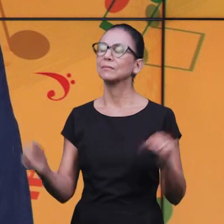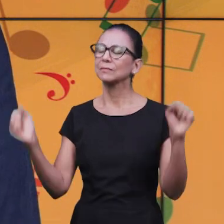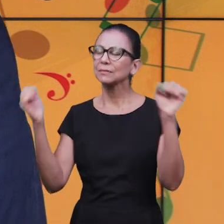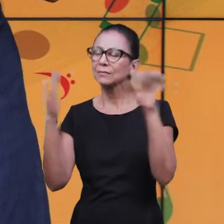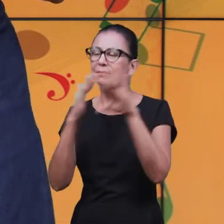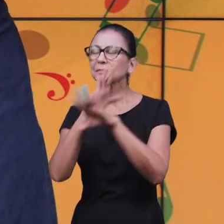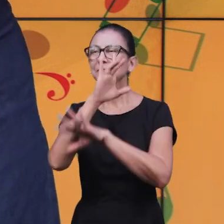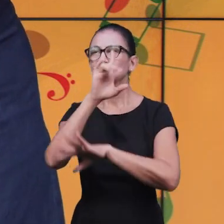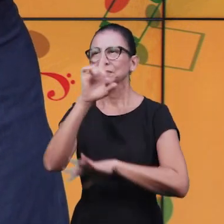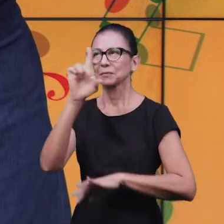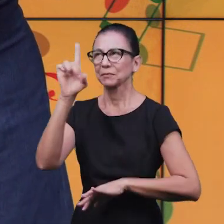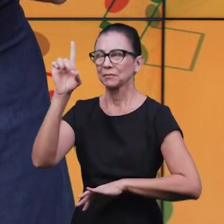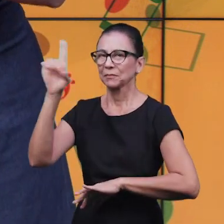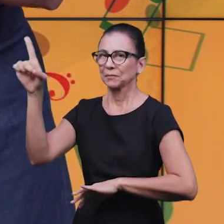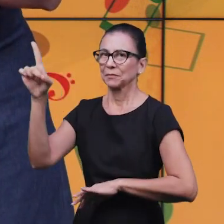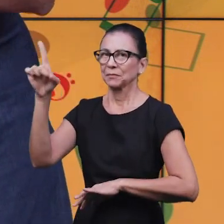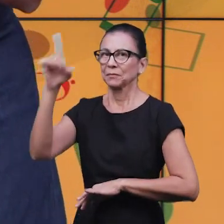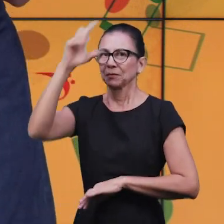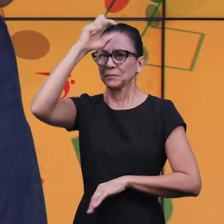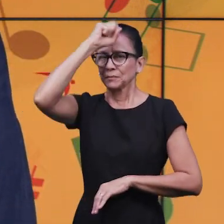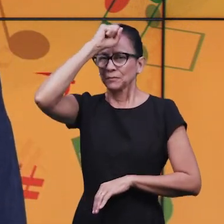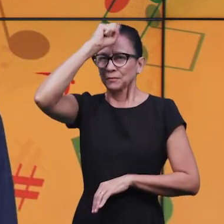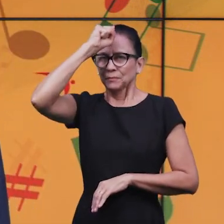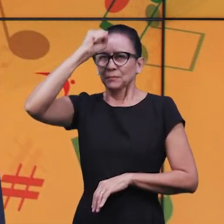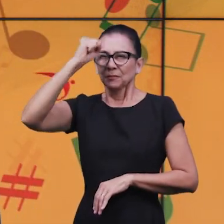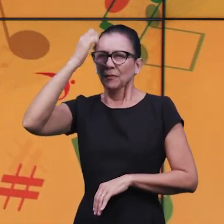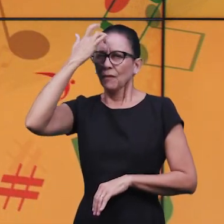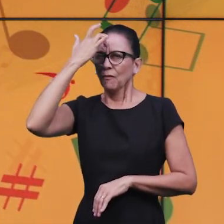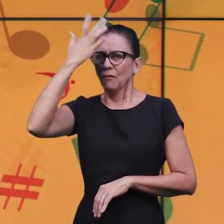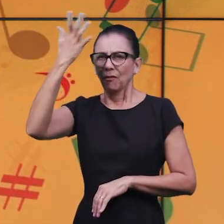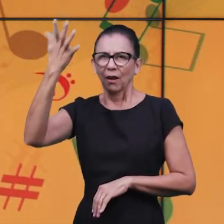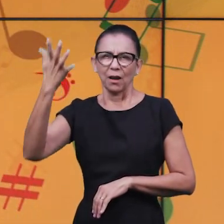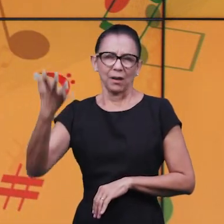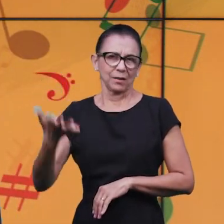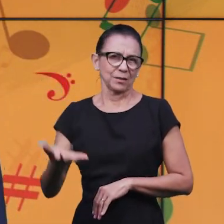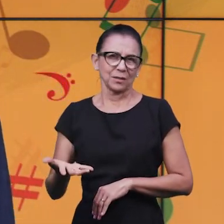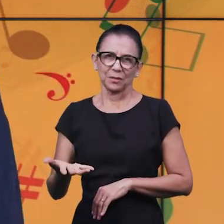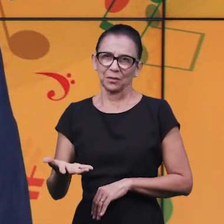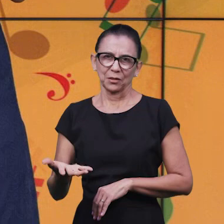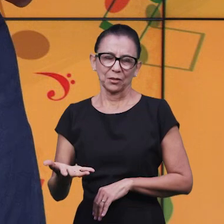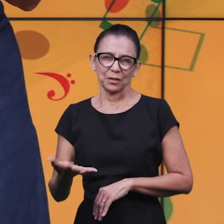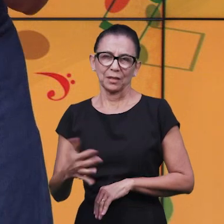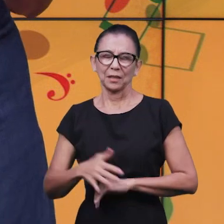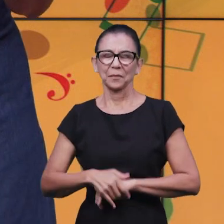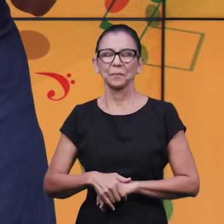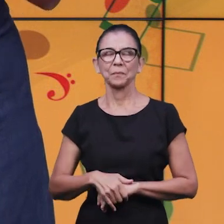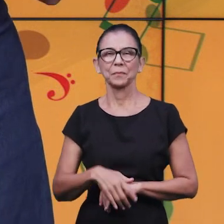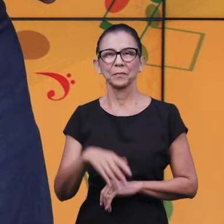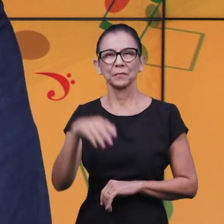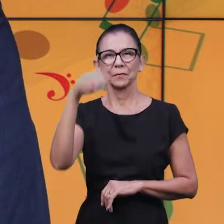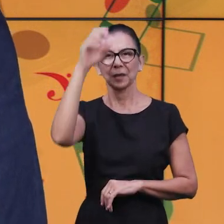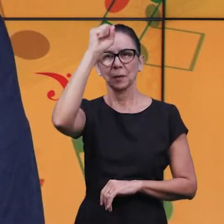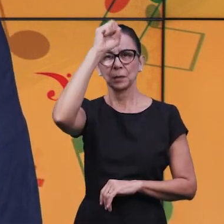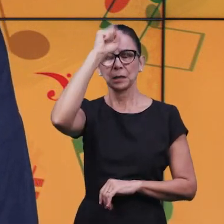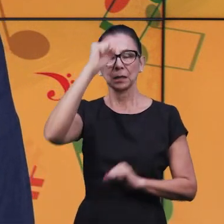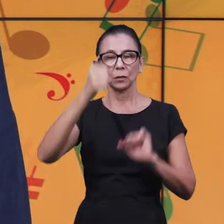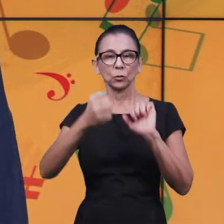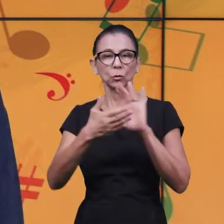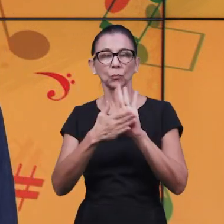Glória a Deus! Nós estamos aprendendo de forma facilitada o louvor Muito em Breve o Rei Vem. Que